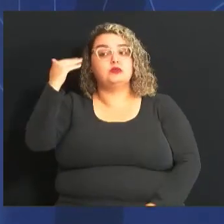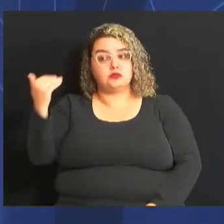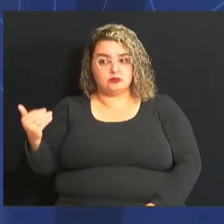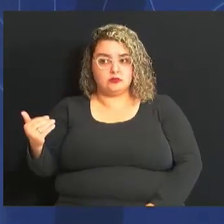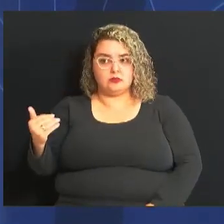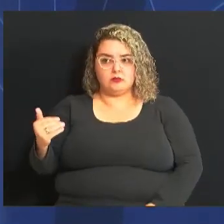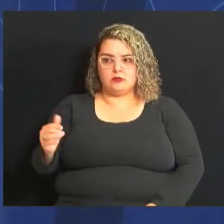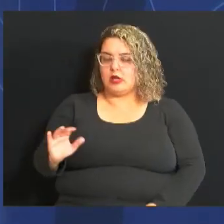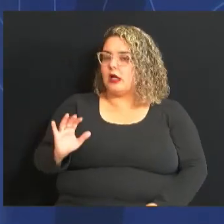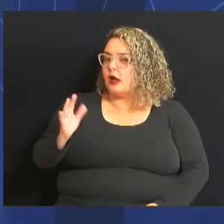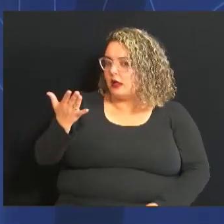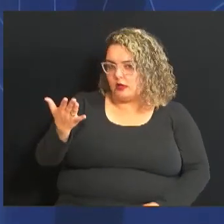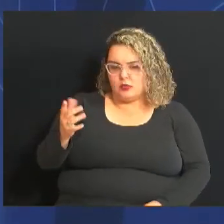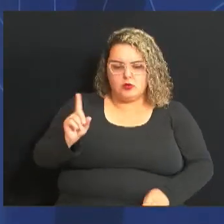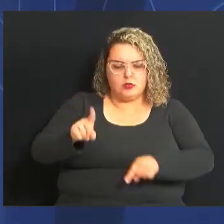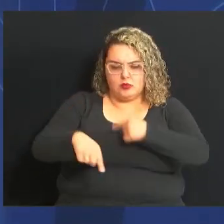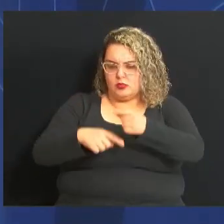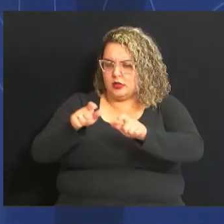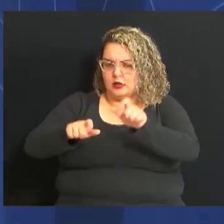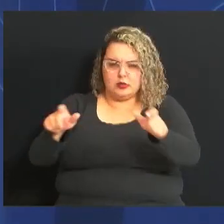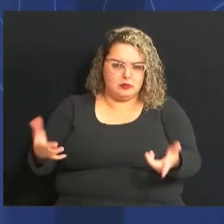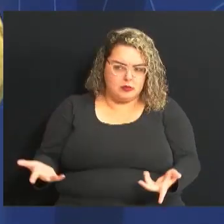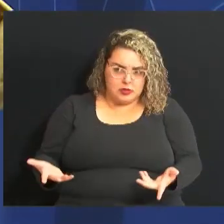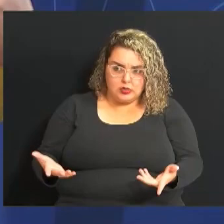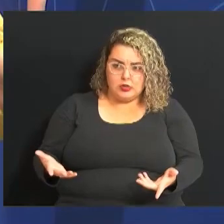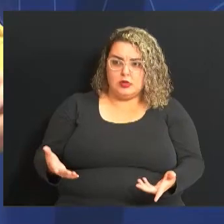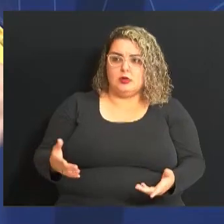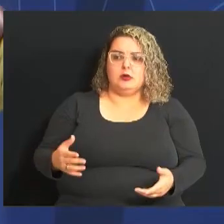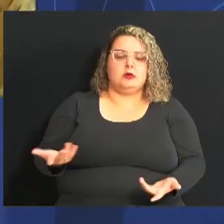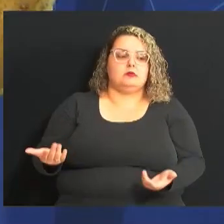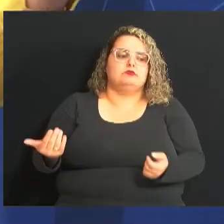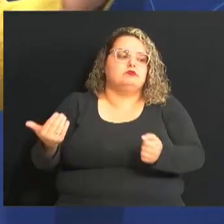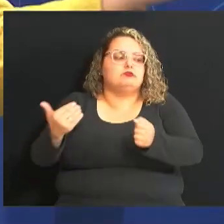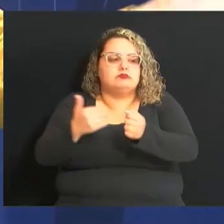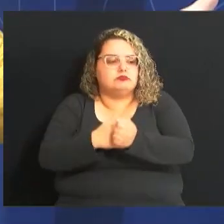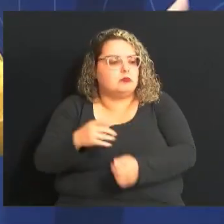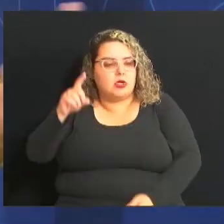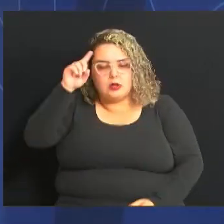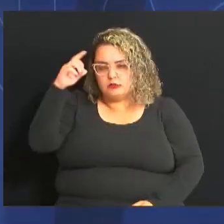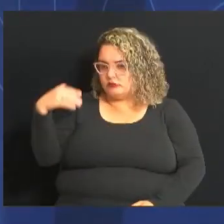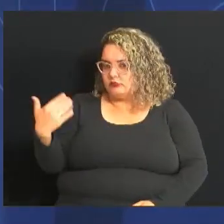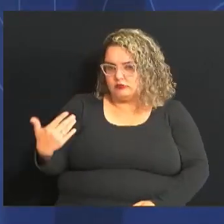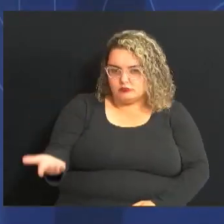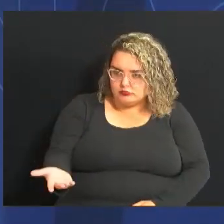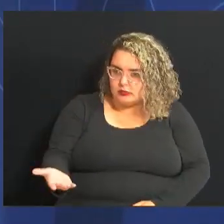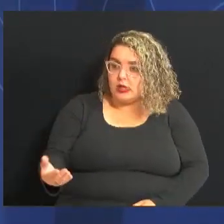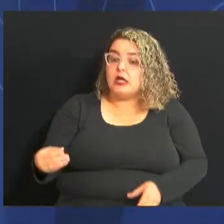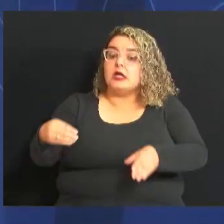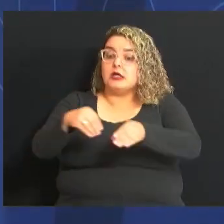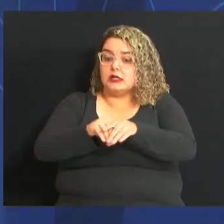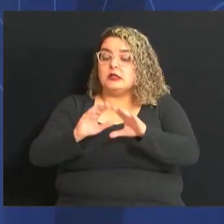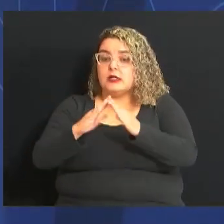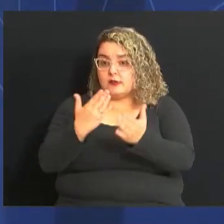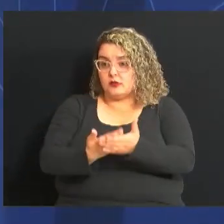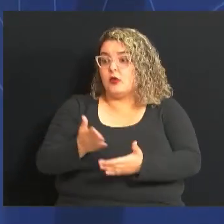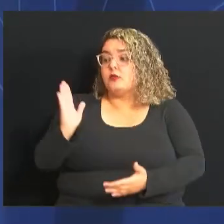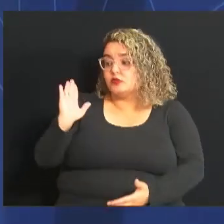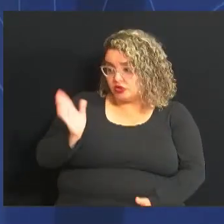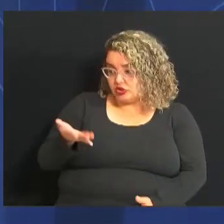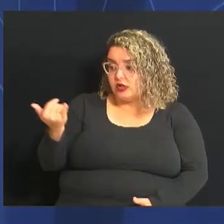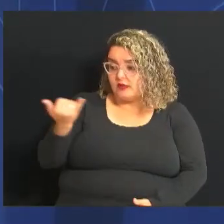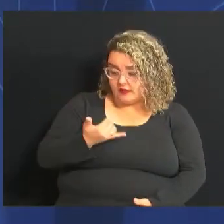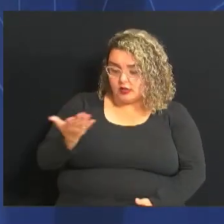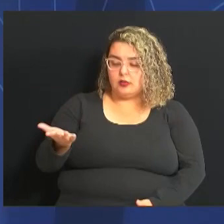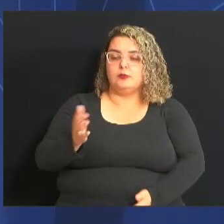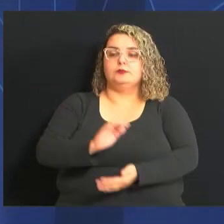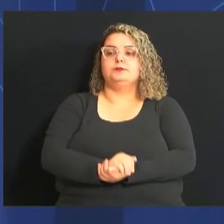isso acontece com outras pessoas que estão no anonimato, no dia a dia e mesmo na escola, como você já citou aqui. E